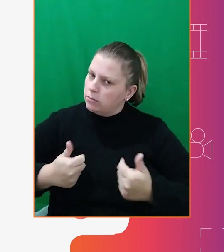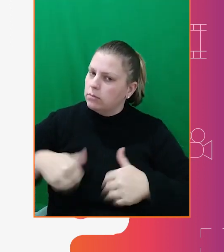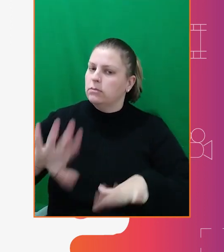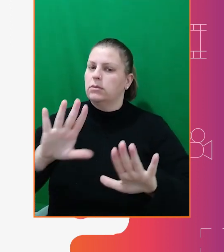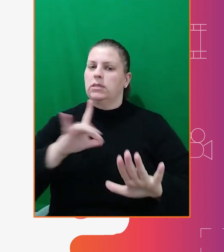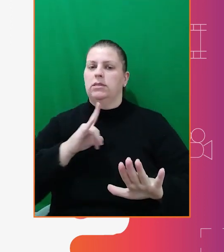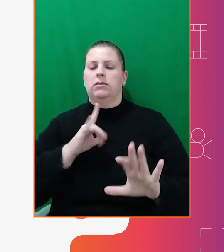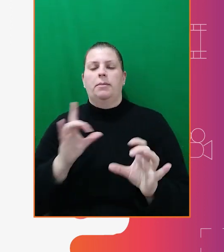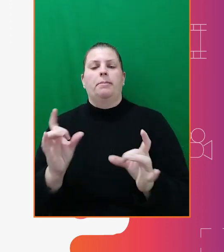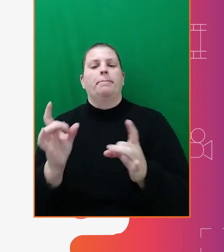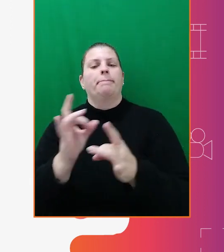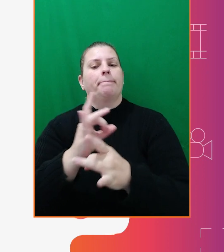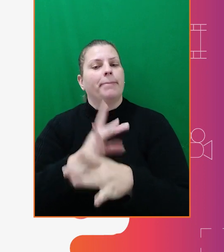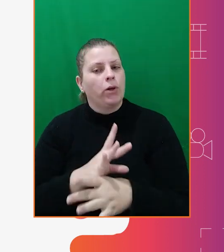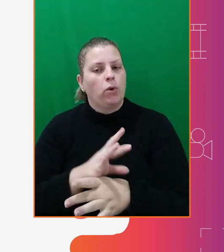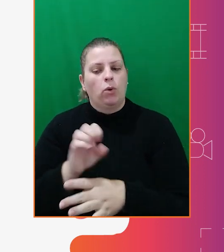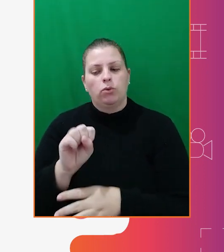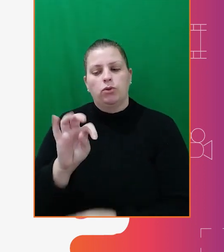ir.